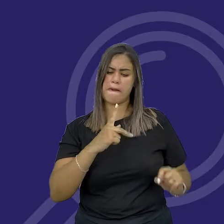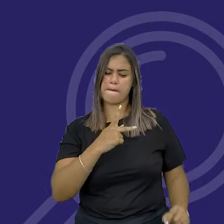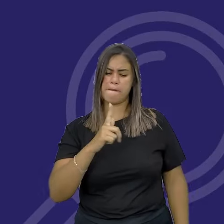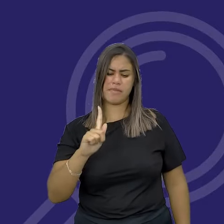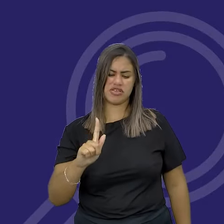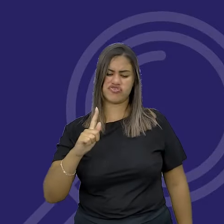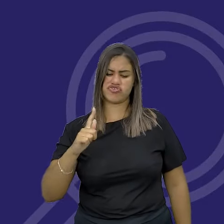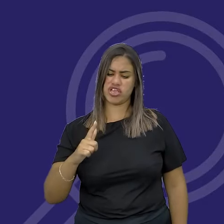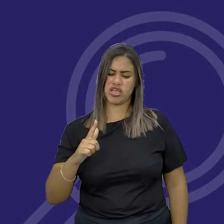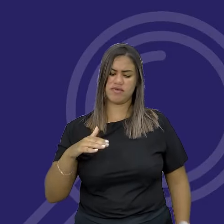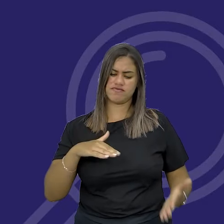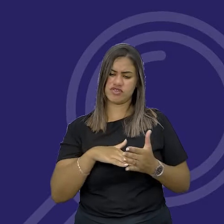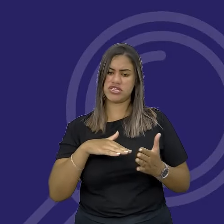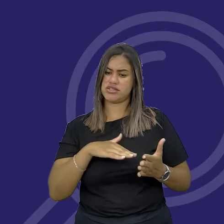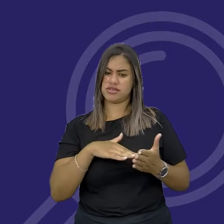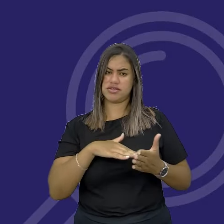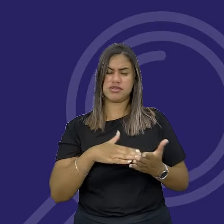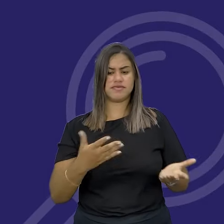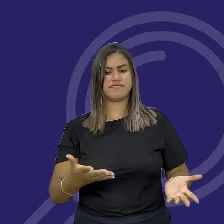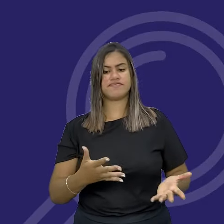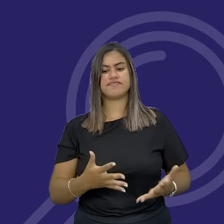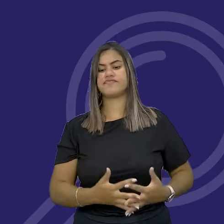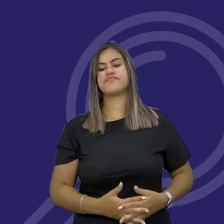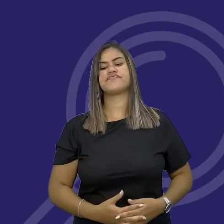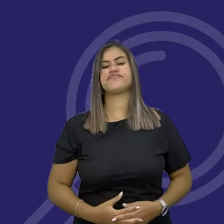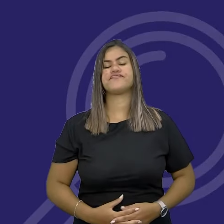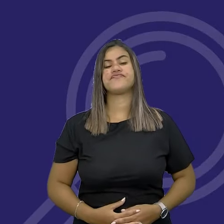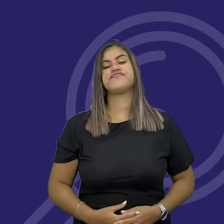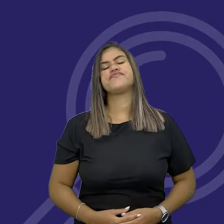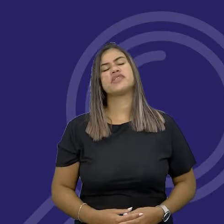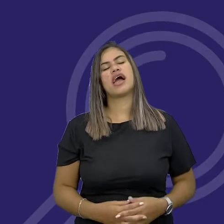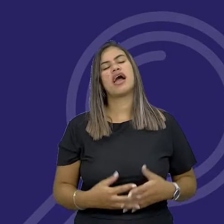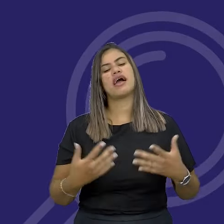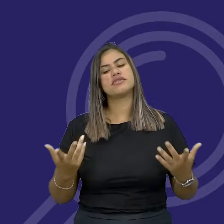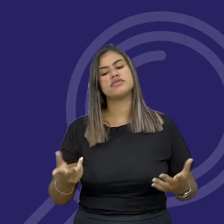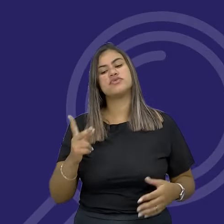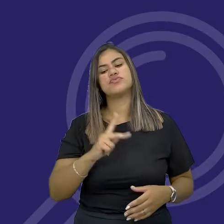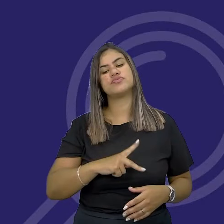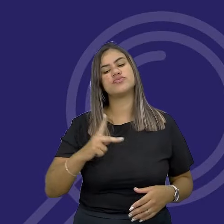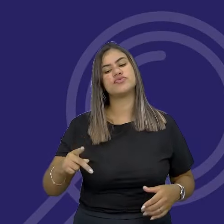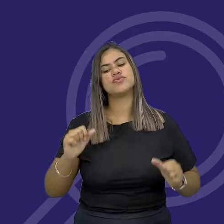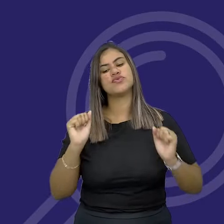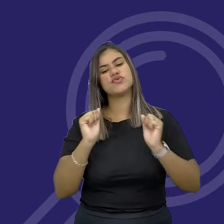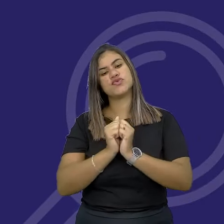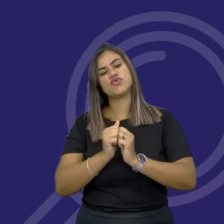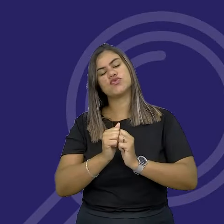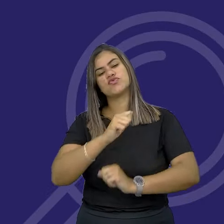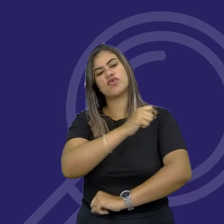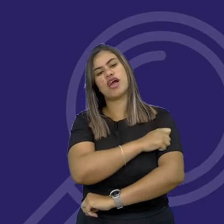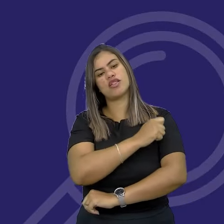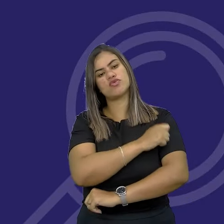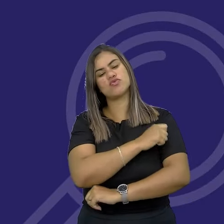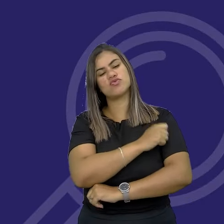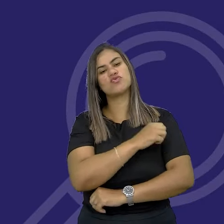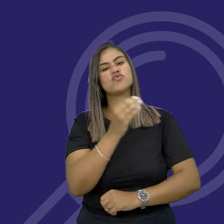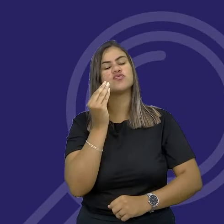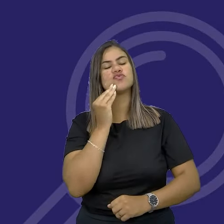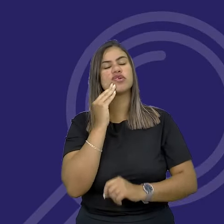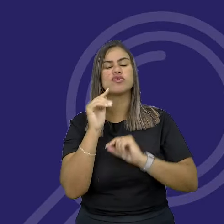finita, né? E o professor, junto com os alunos, faz a busca do